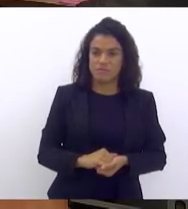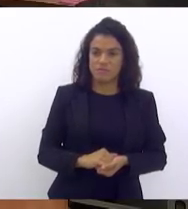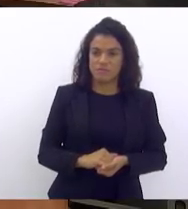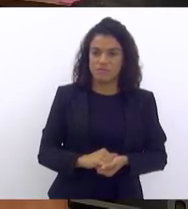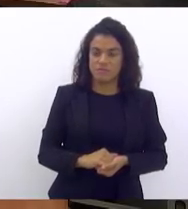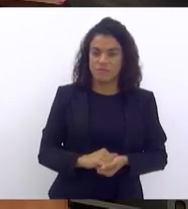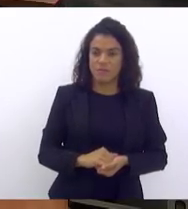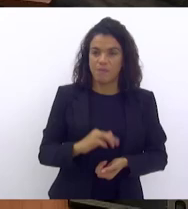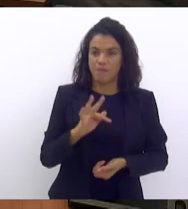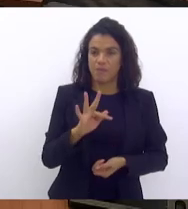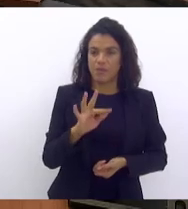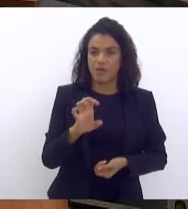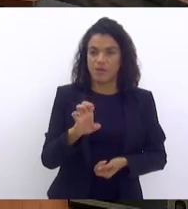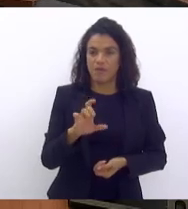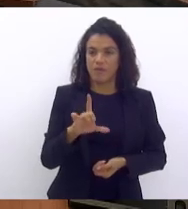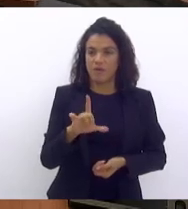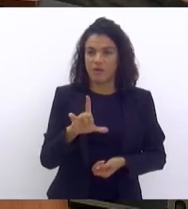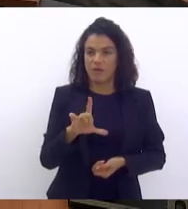Felipe Rosa está...